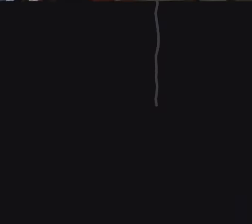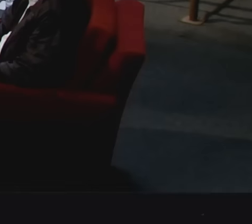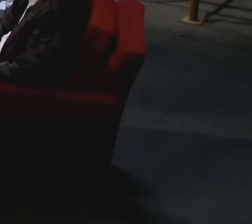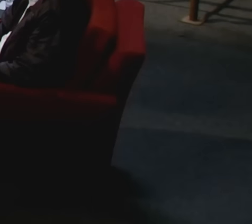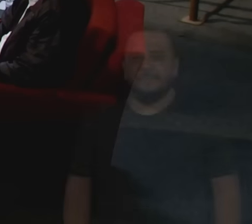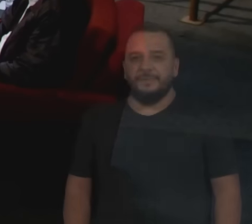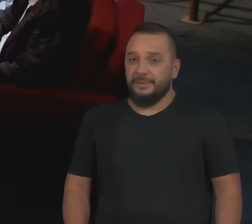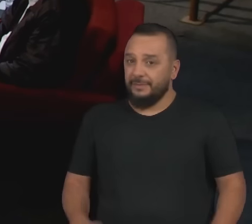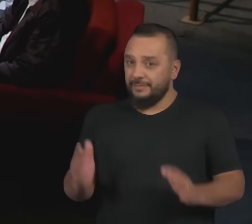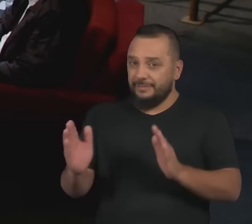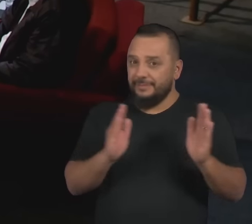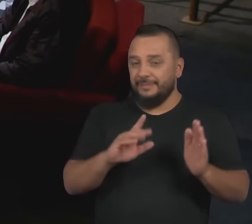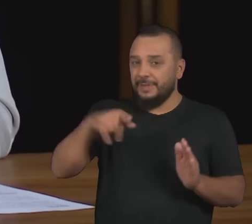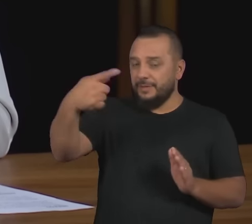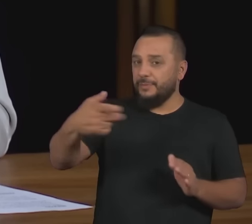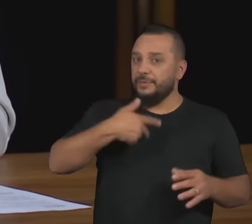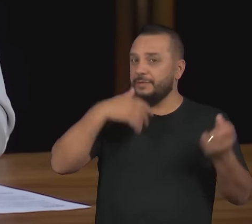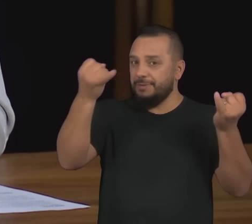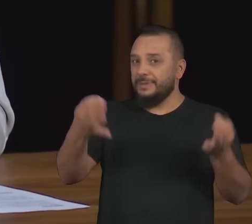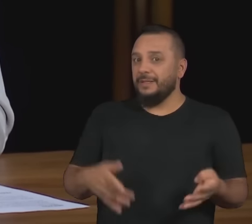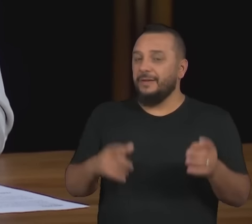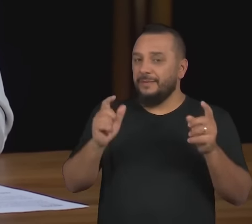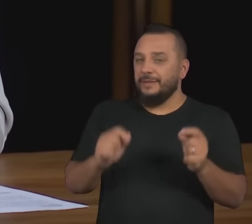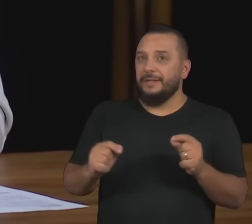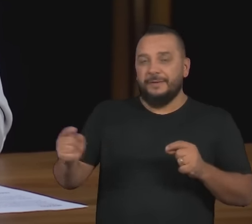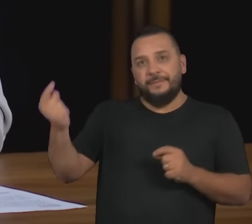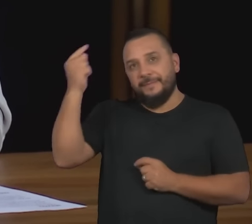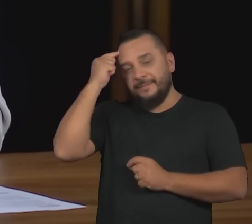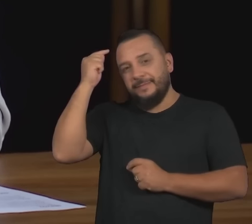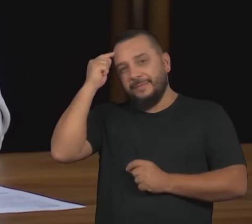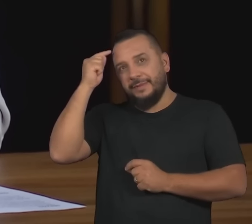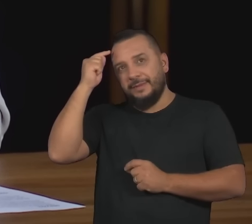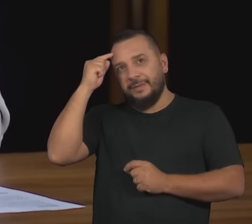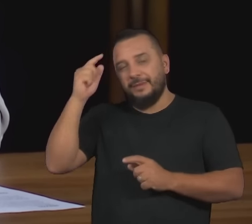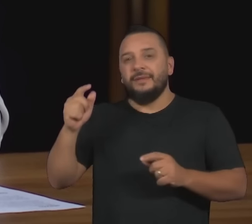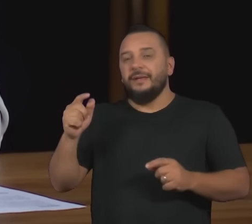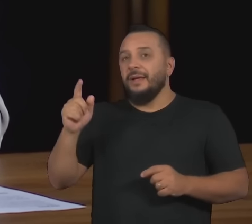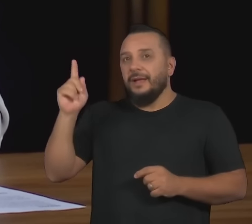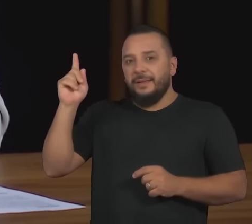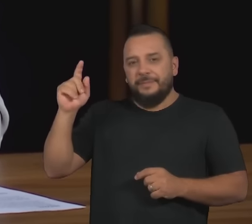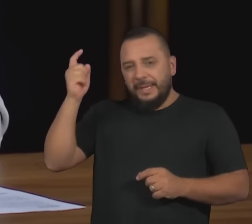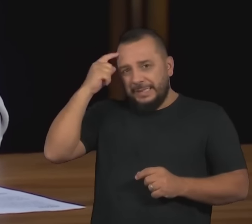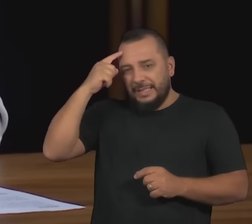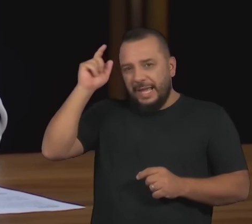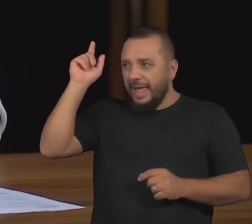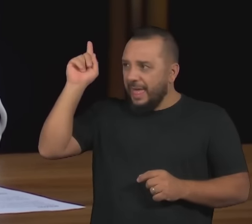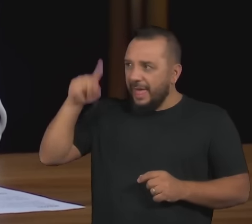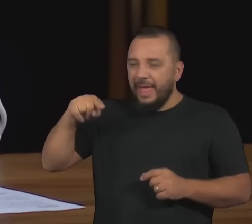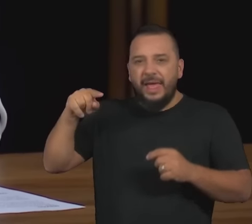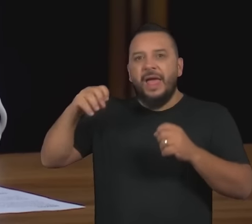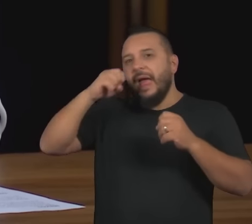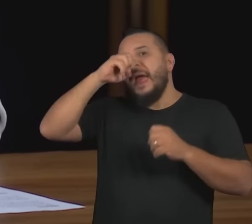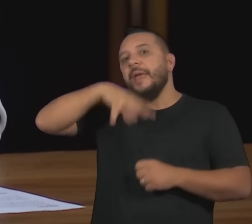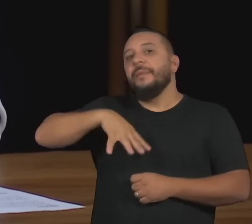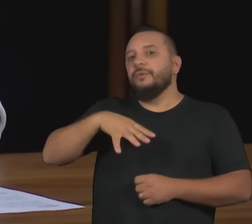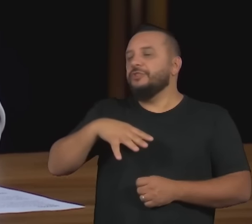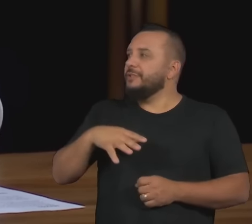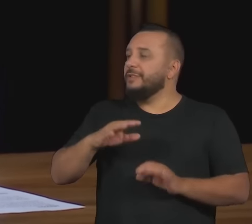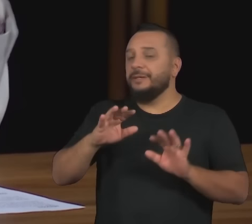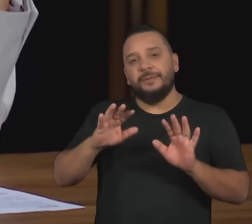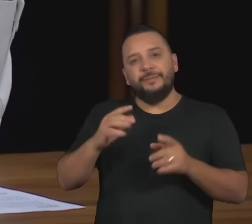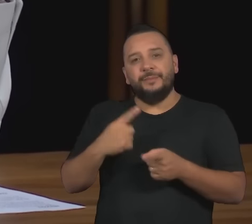No próximo bloco, nós vamos falar de pensar como um ato de rebeldia fora de moda, ele